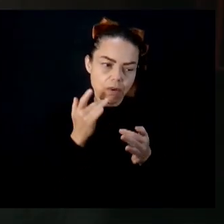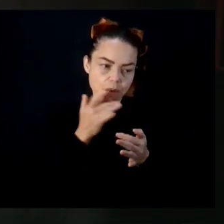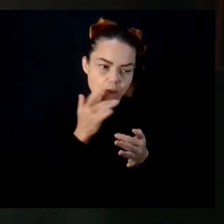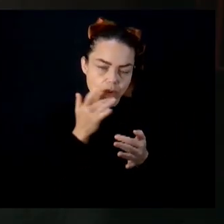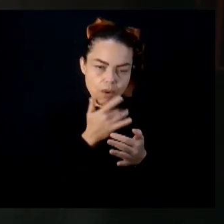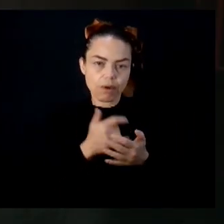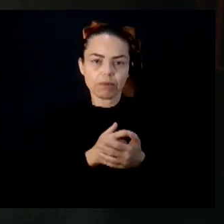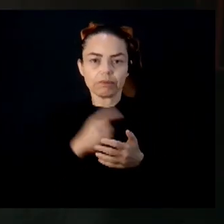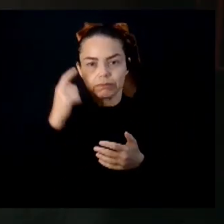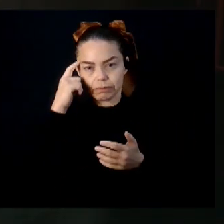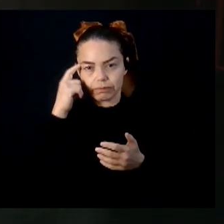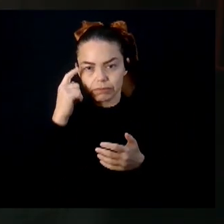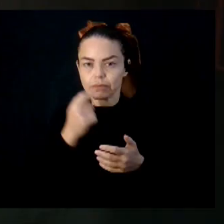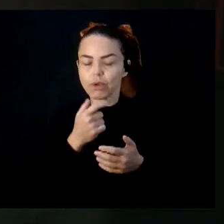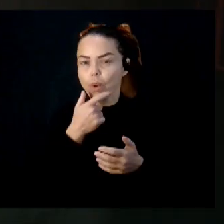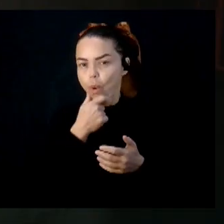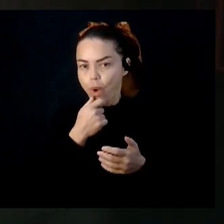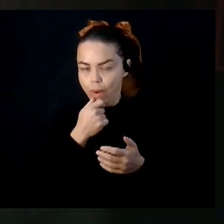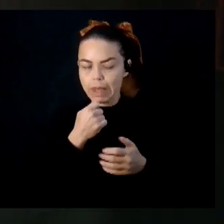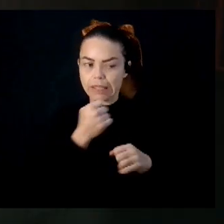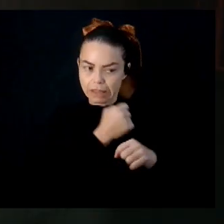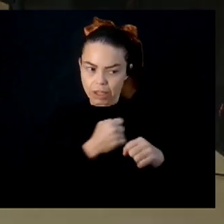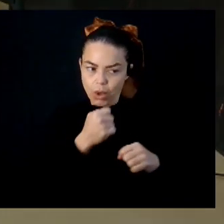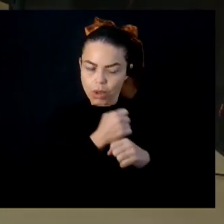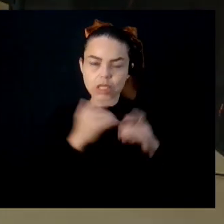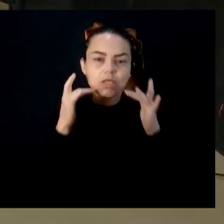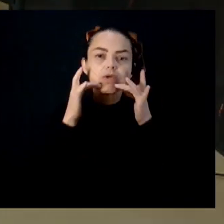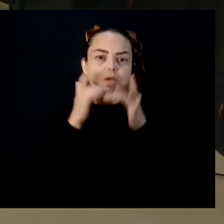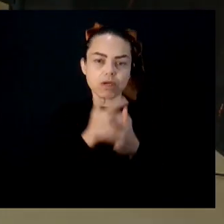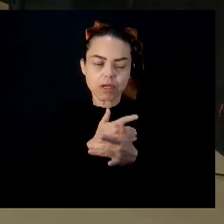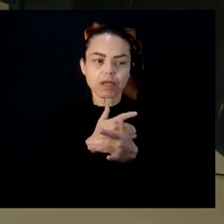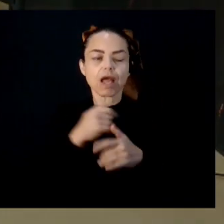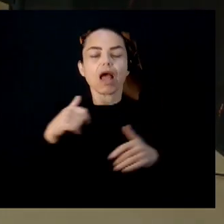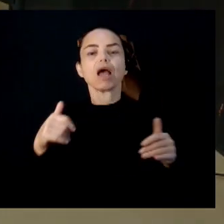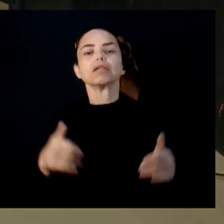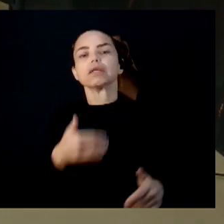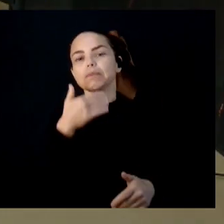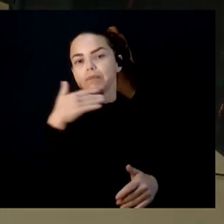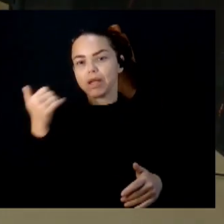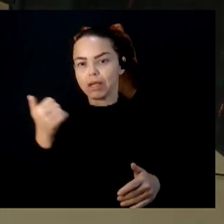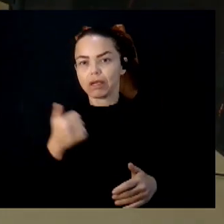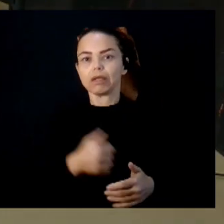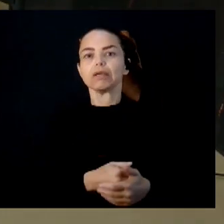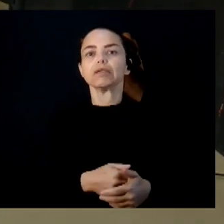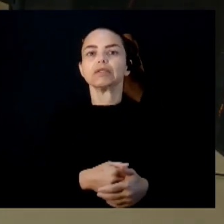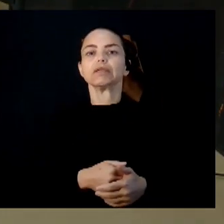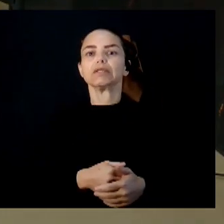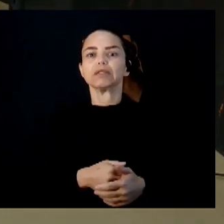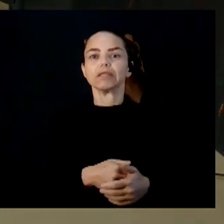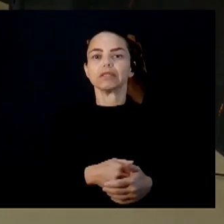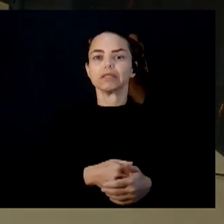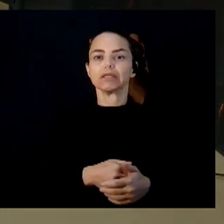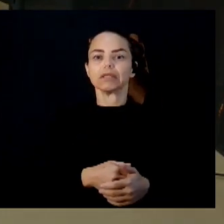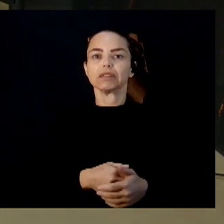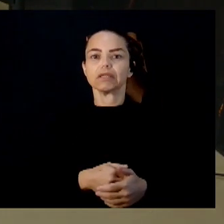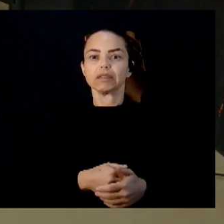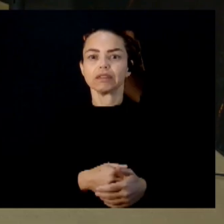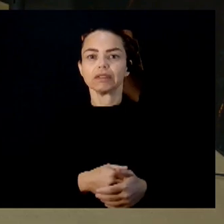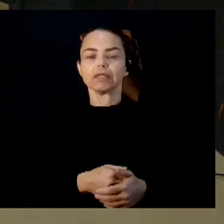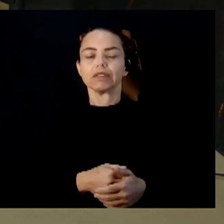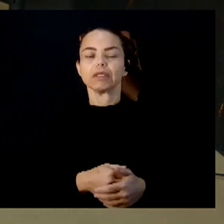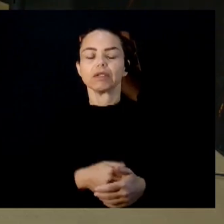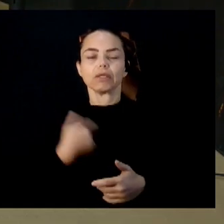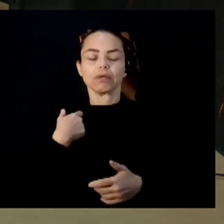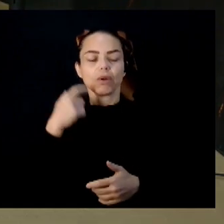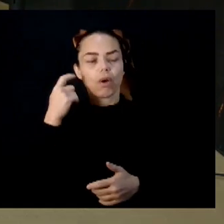homem não cozinha bem, mas muitos cozinham até melhor que a gente. O que vale é o arriscar, mas né? psicologicamente, as